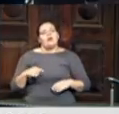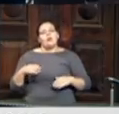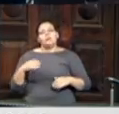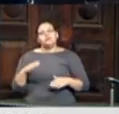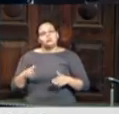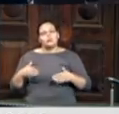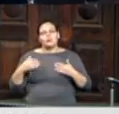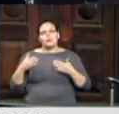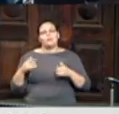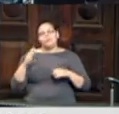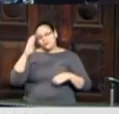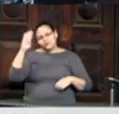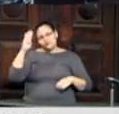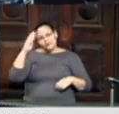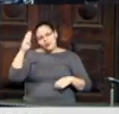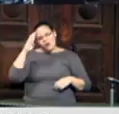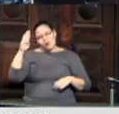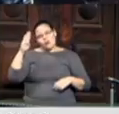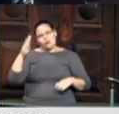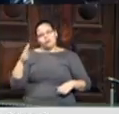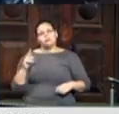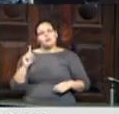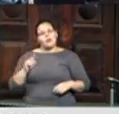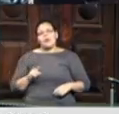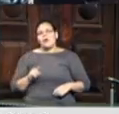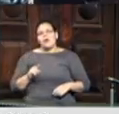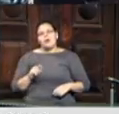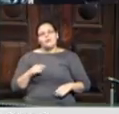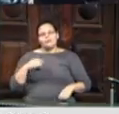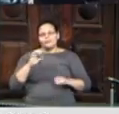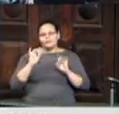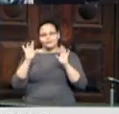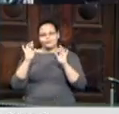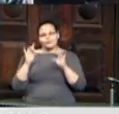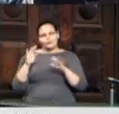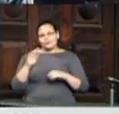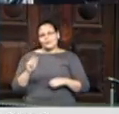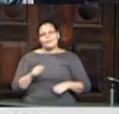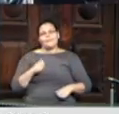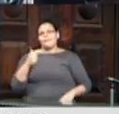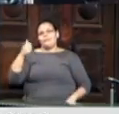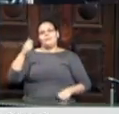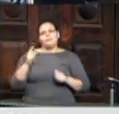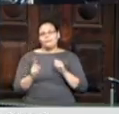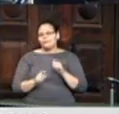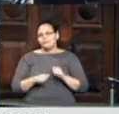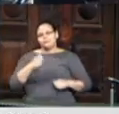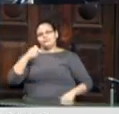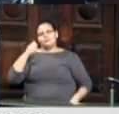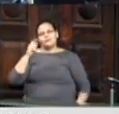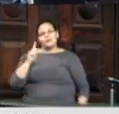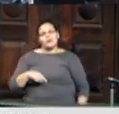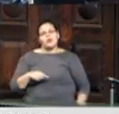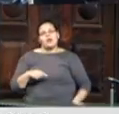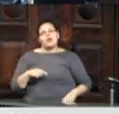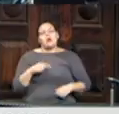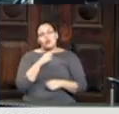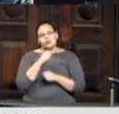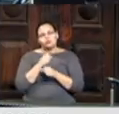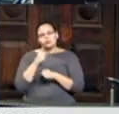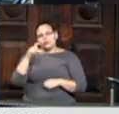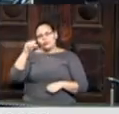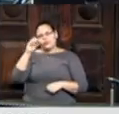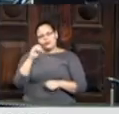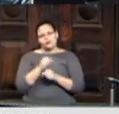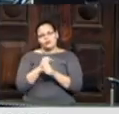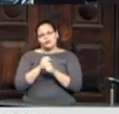noite principal, primordial dos nossos celebrados 90 anos. E